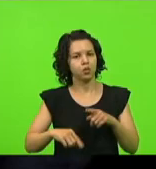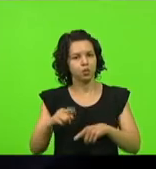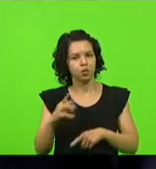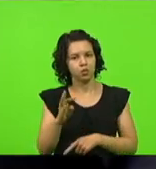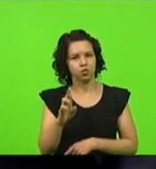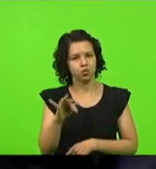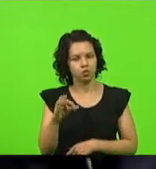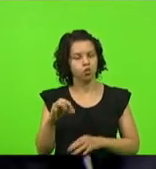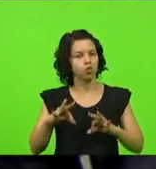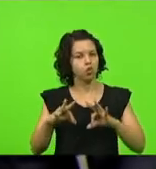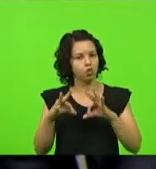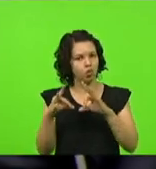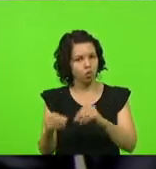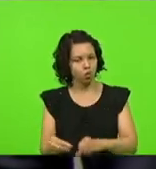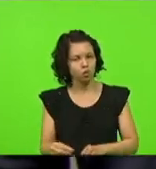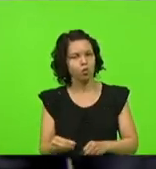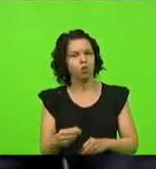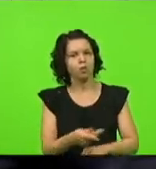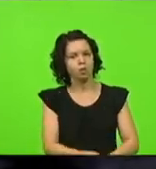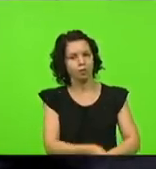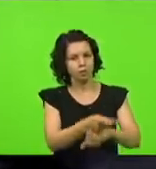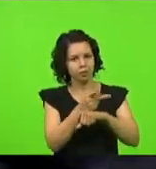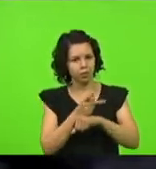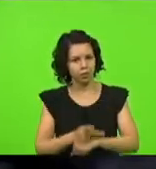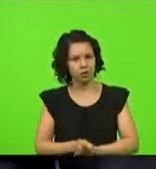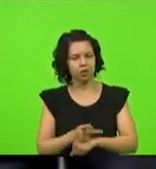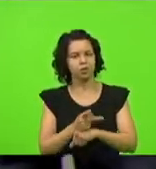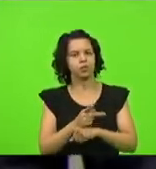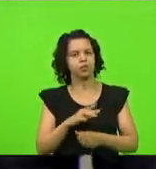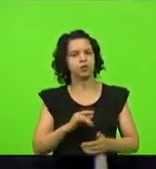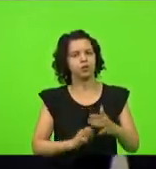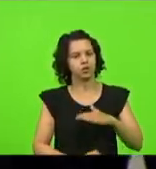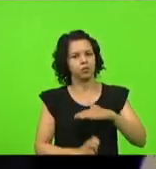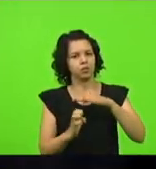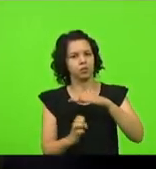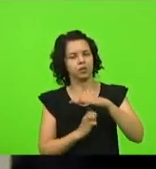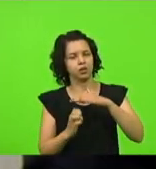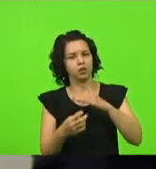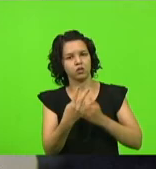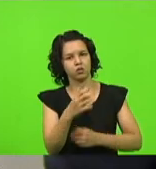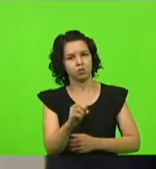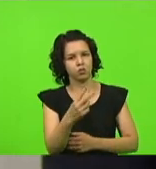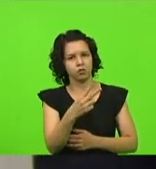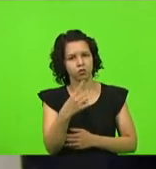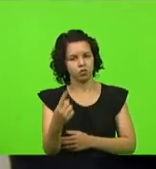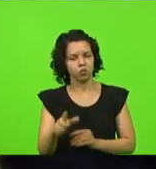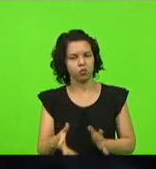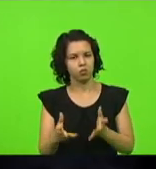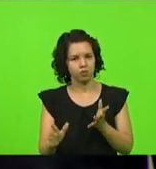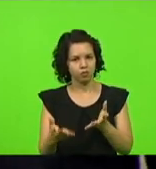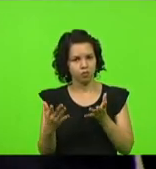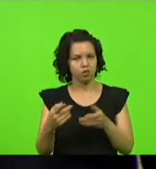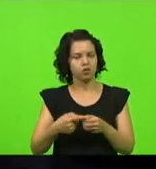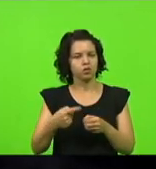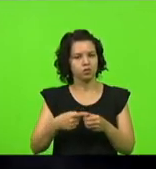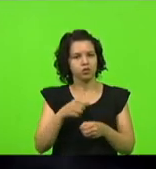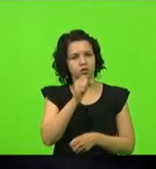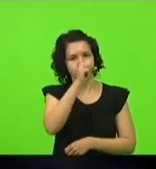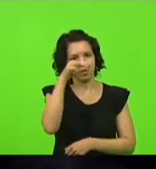elas pelos resultados obtidos no Prêmio Destaque Empresarial 2021, promovido pela Associação Empresarial do Município de São Miguel do